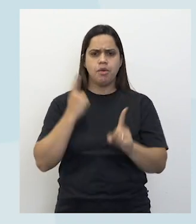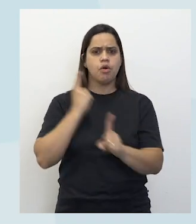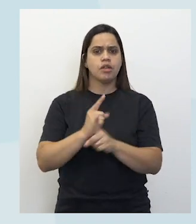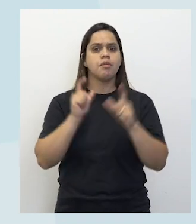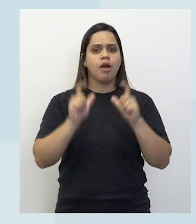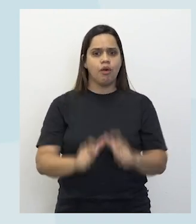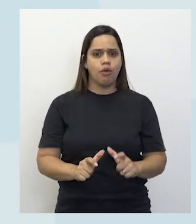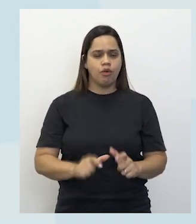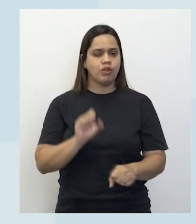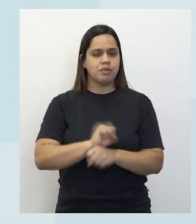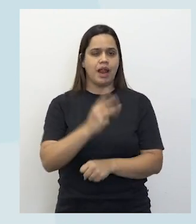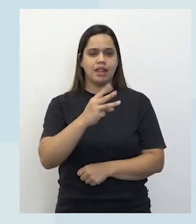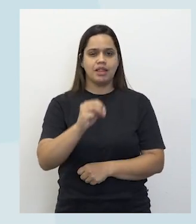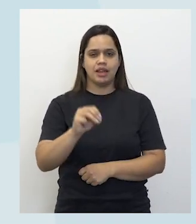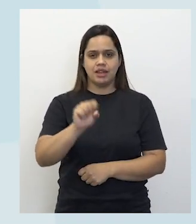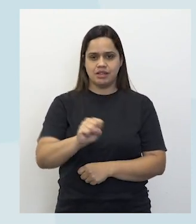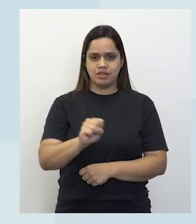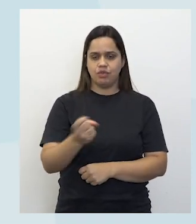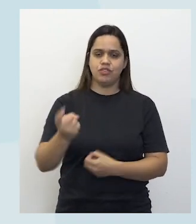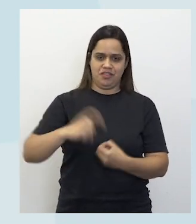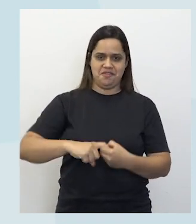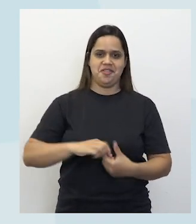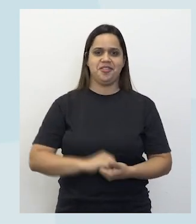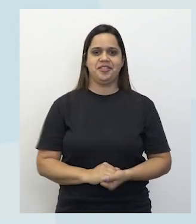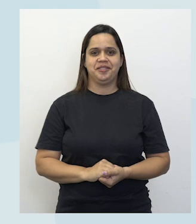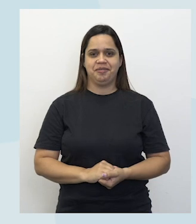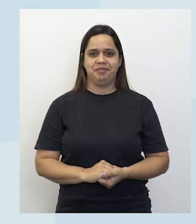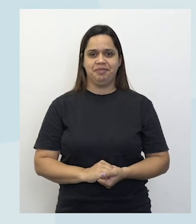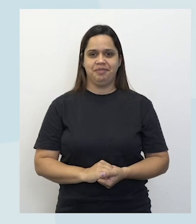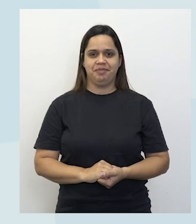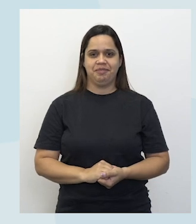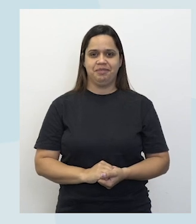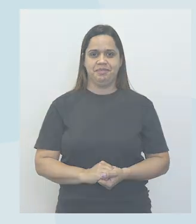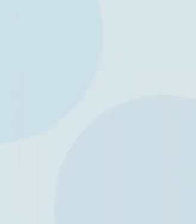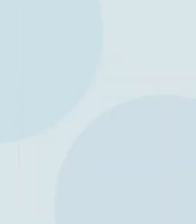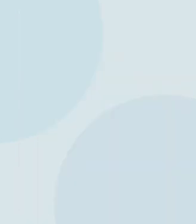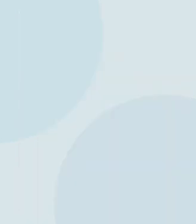dar 30 segundinhos e a gente já volta.